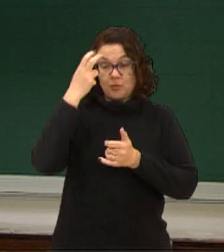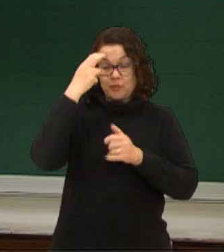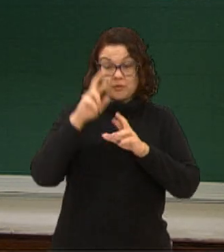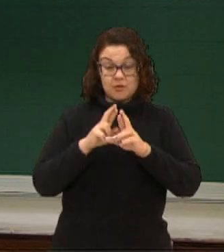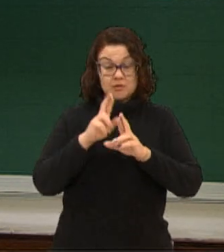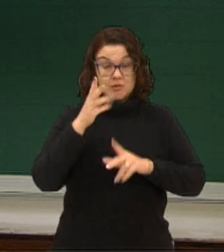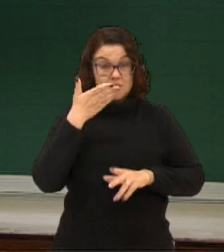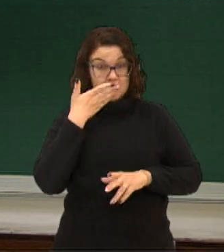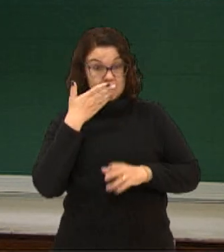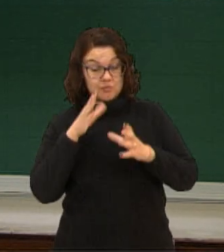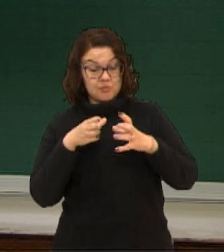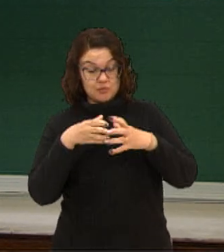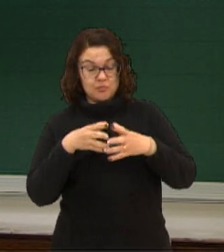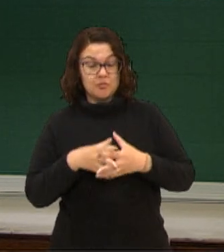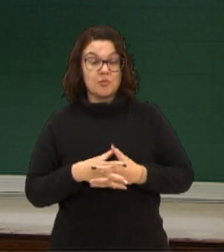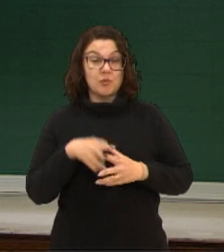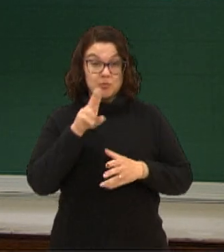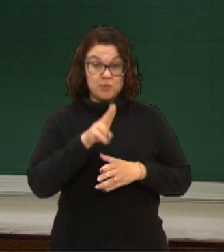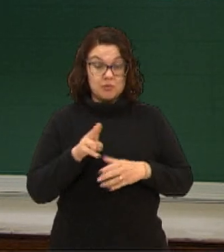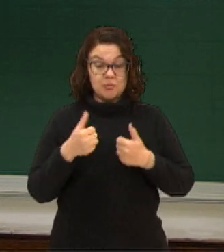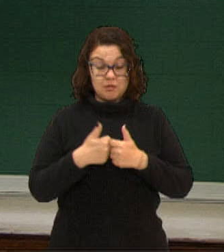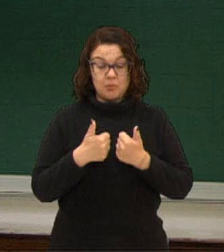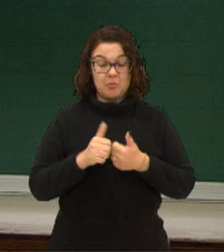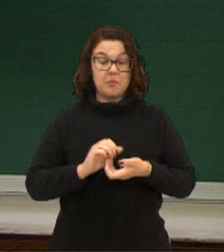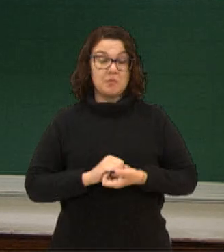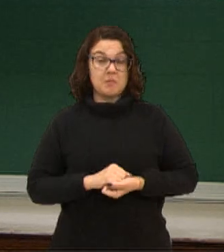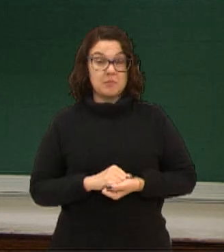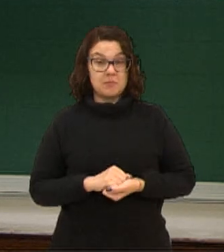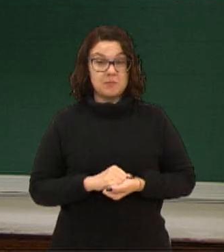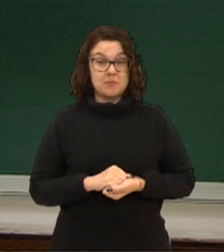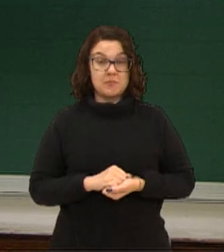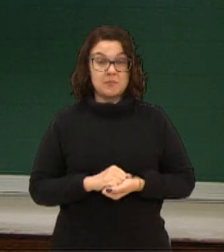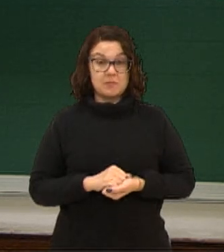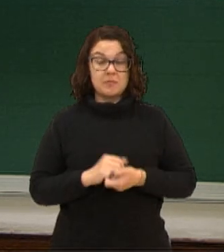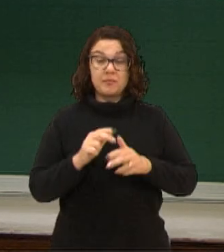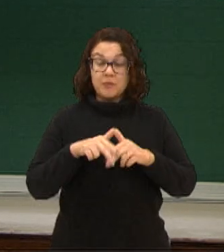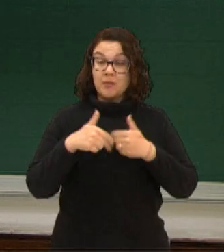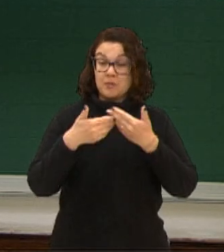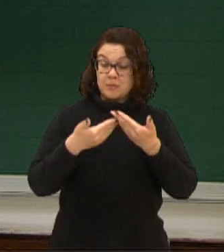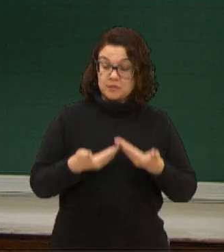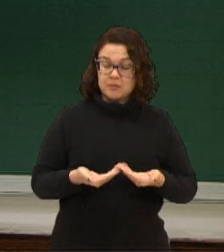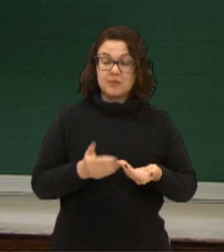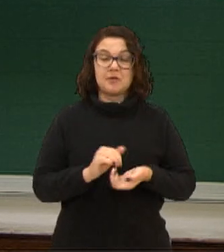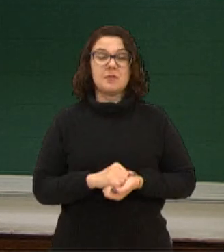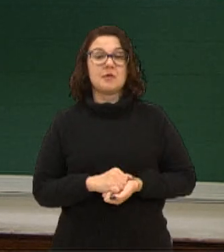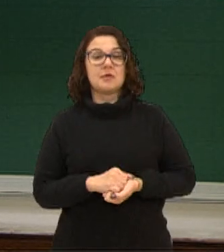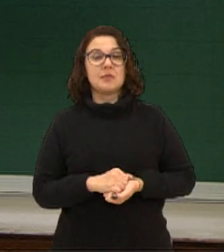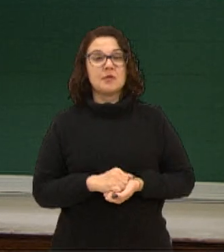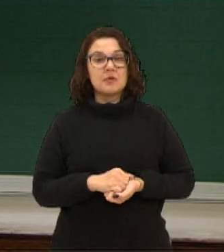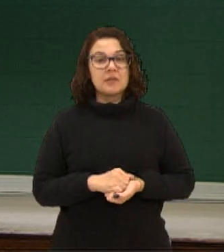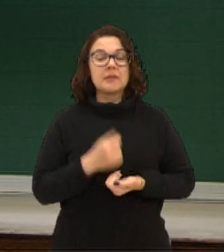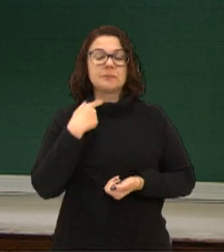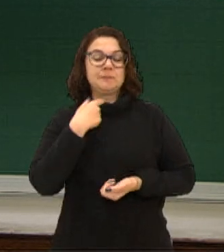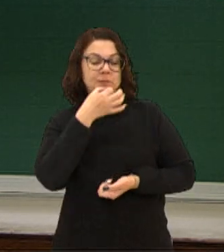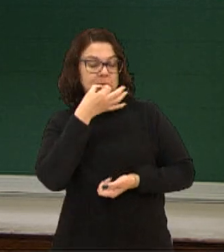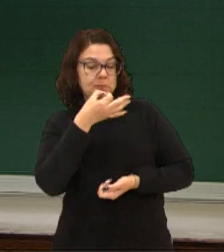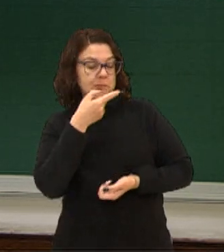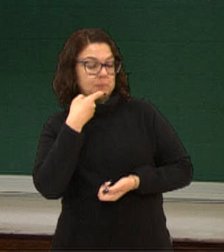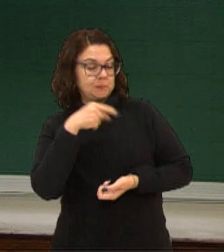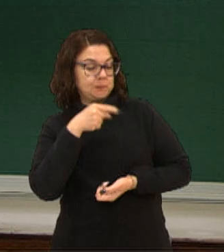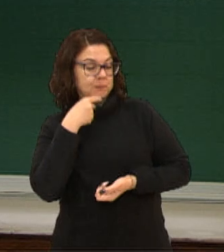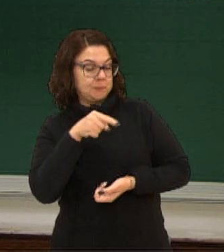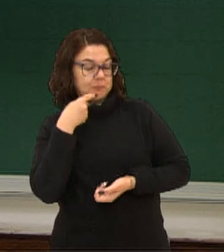los indígenas, que estão ali utilizando o bus, e por causa disso, ela fica criticando a